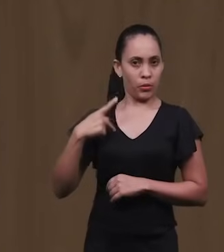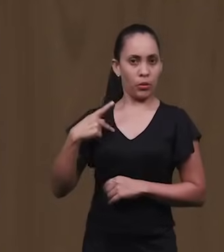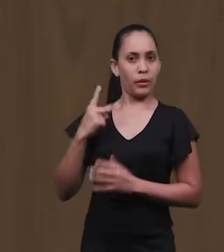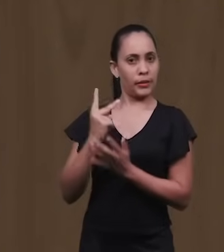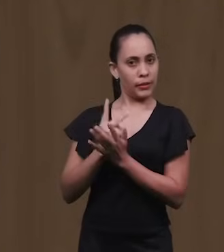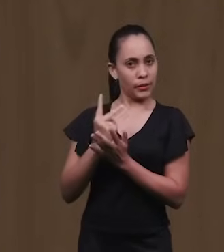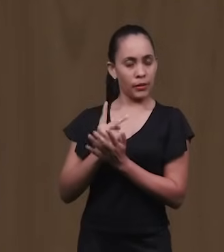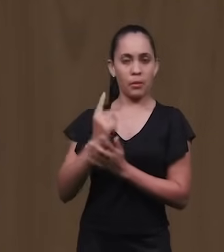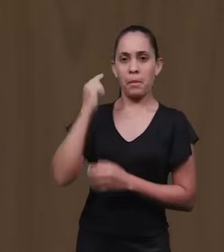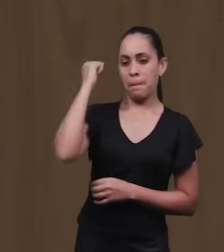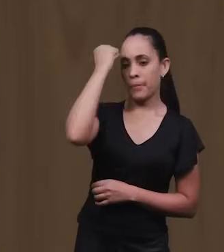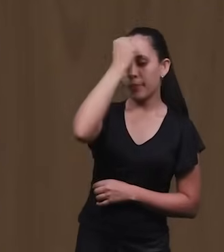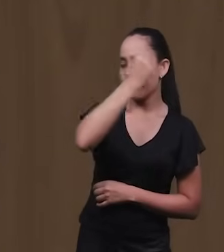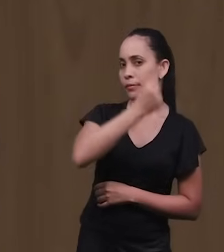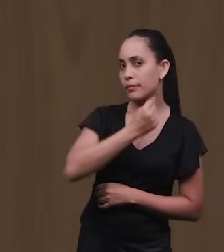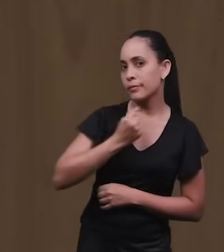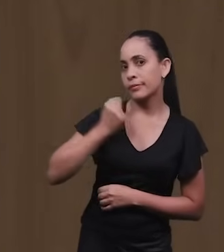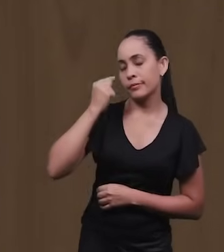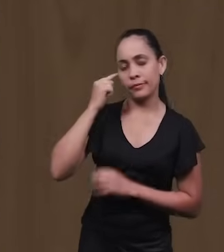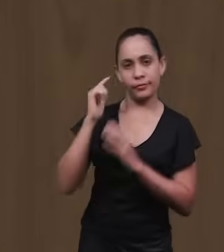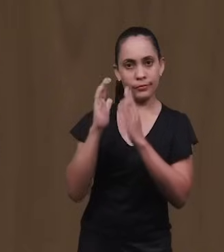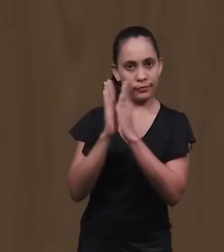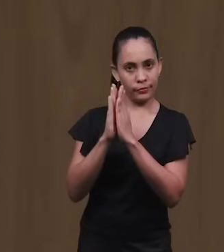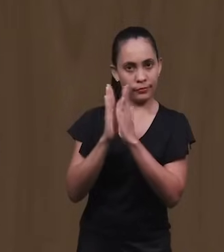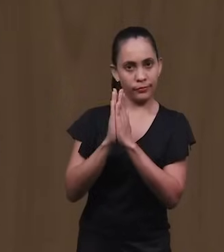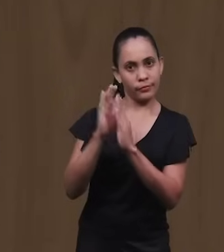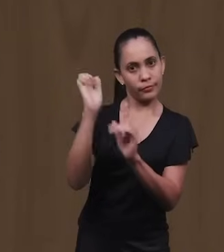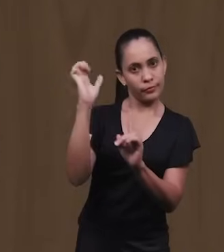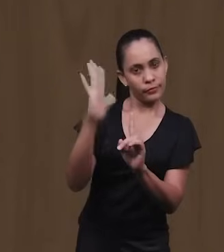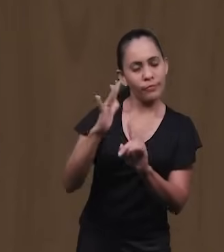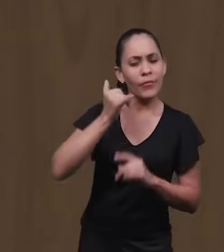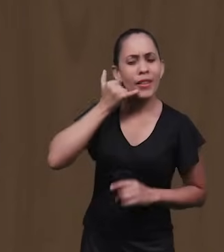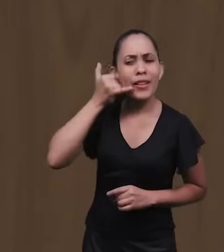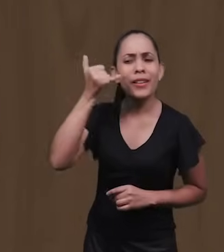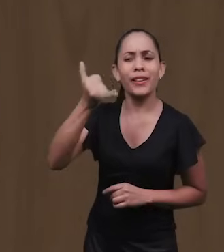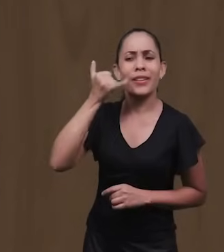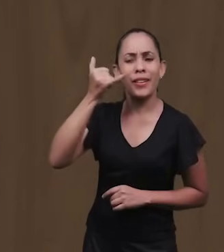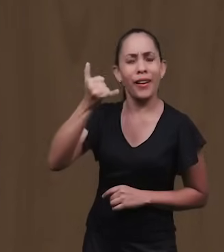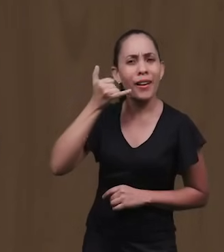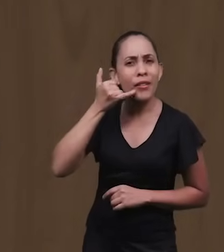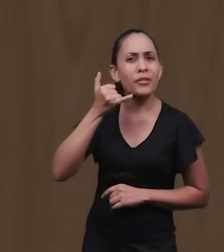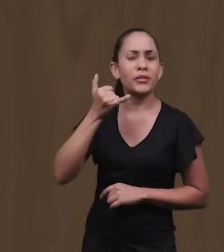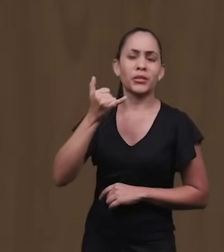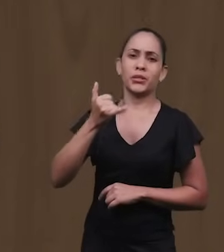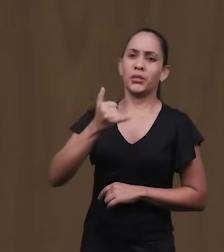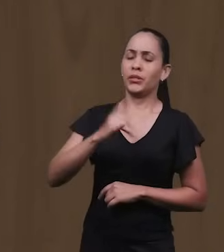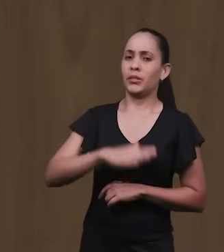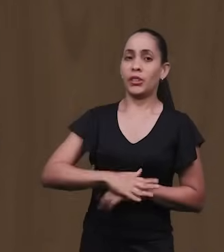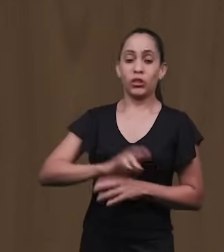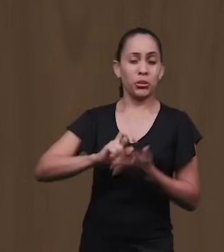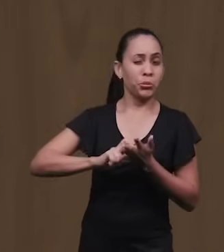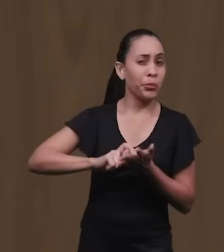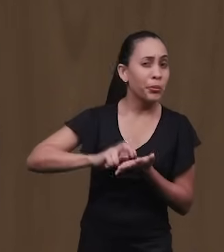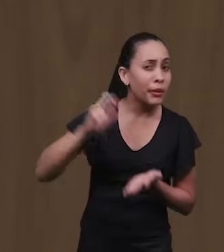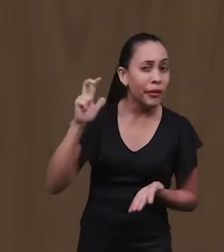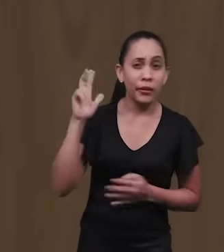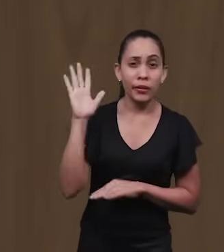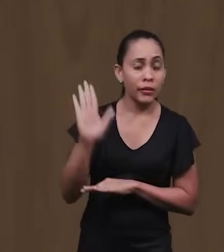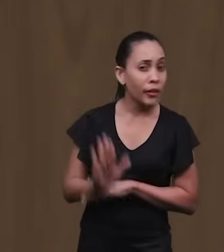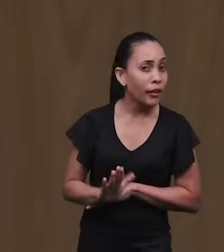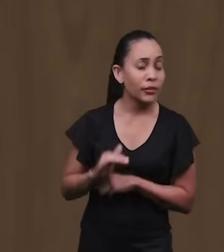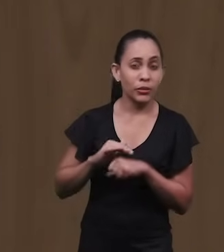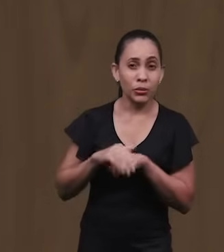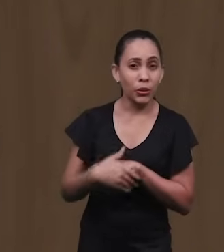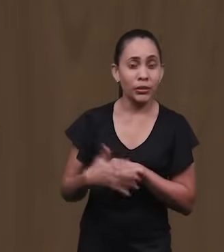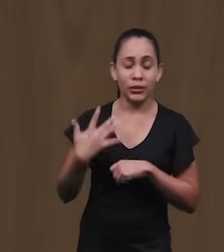plantão. Nós temos um plantão de 24 horas, dias que ela ligava durante o dia, às vezes durante a noite, às vezes ela perdia